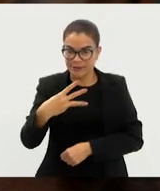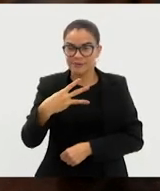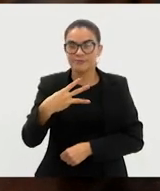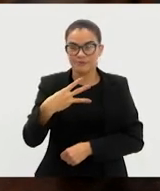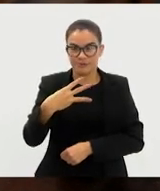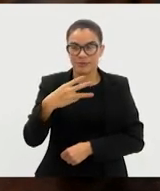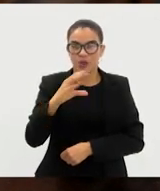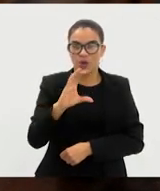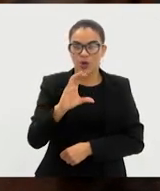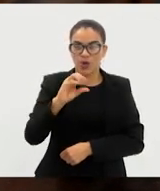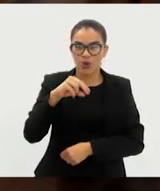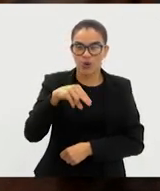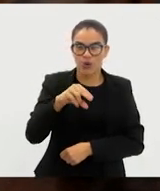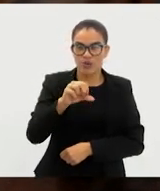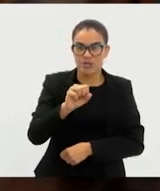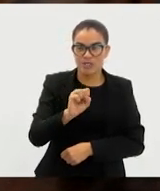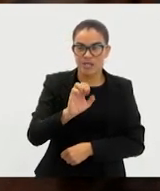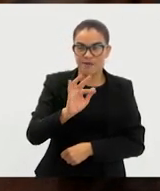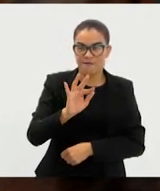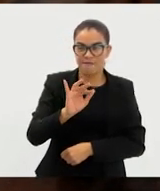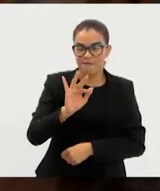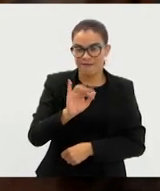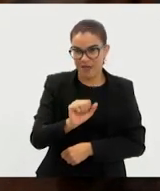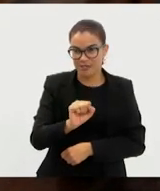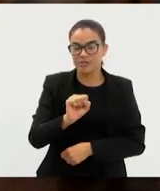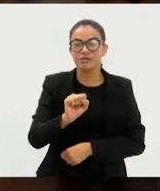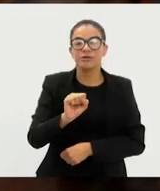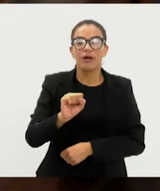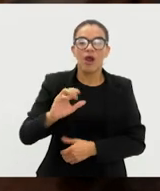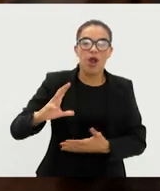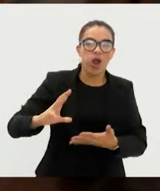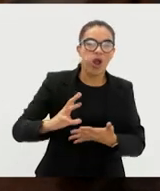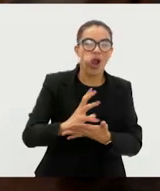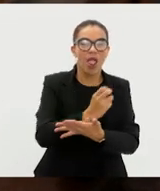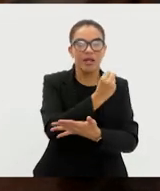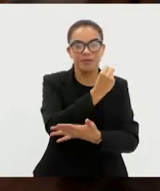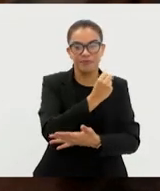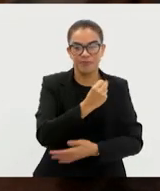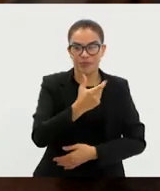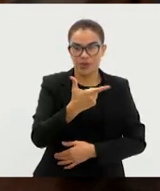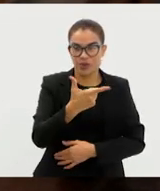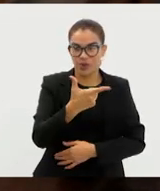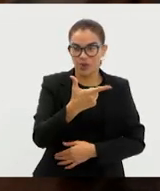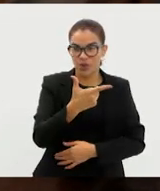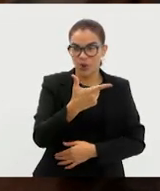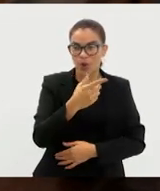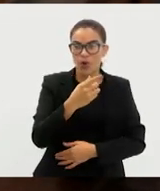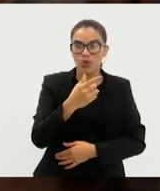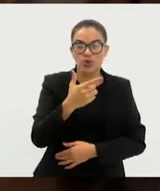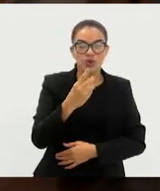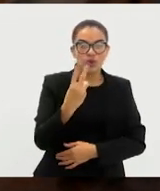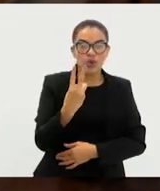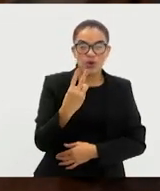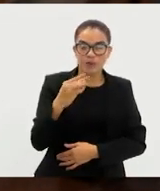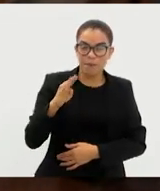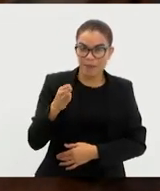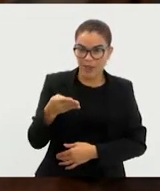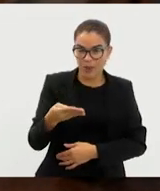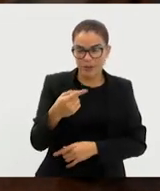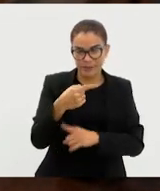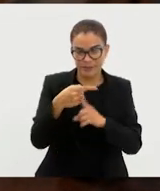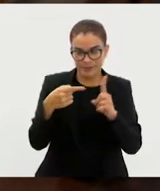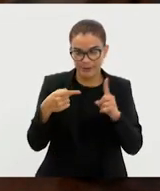nos levou 8 bilhões e meio, dados da Concefaz. Bom,